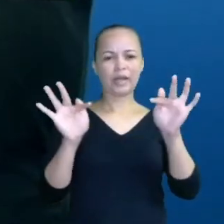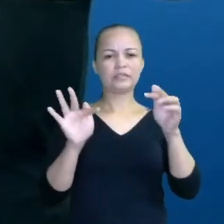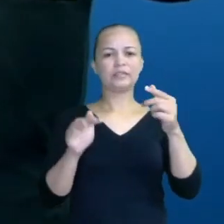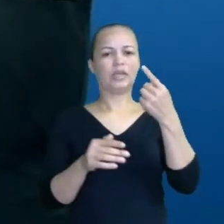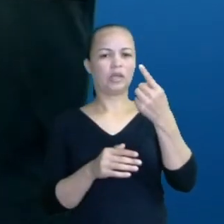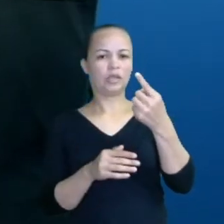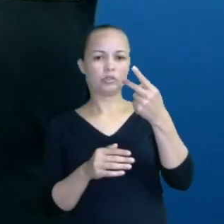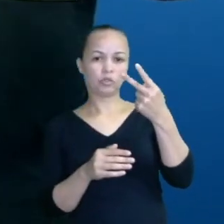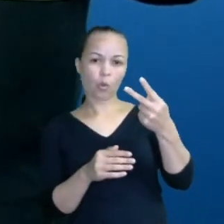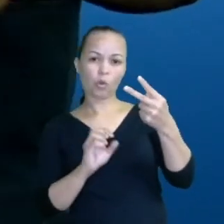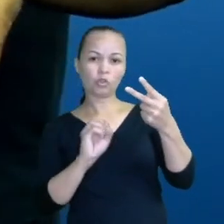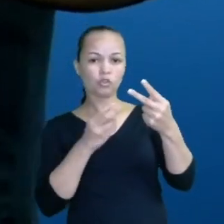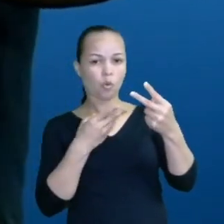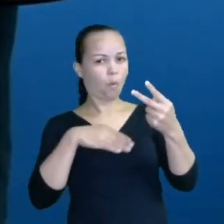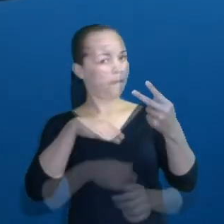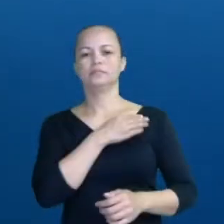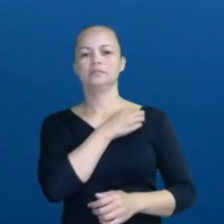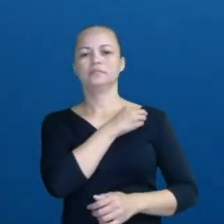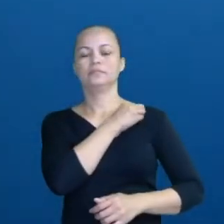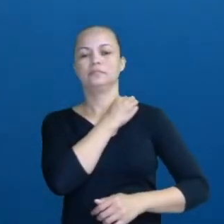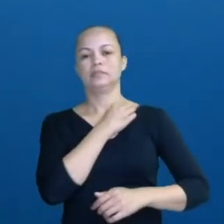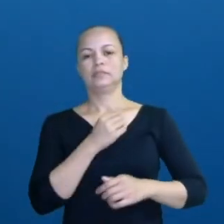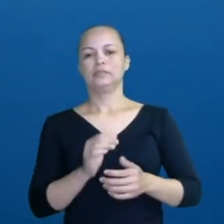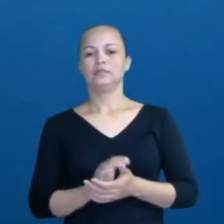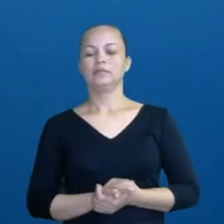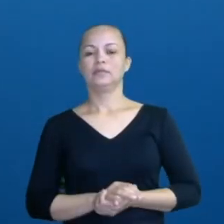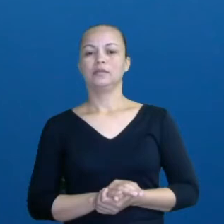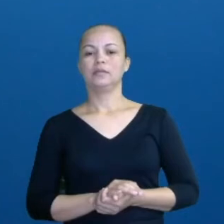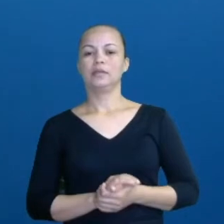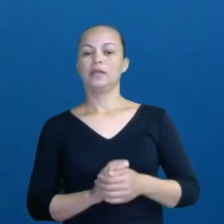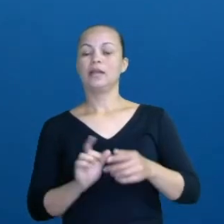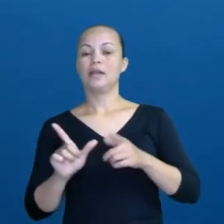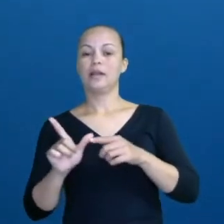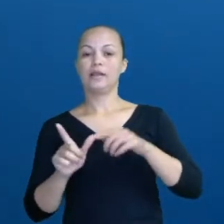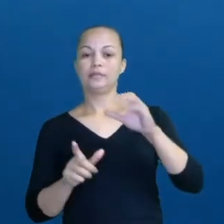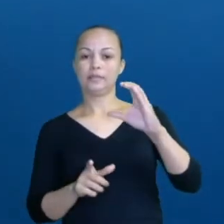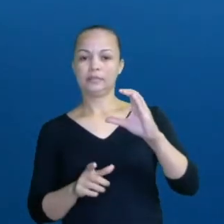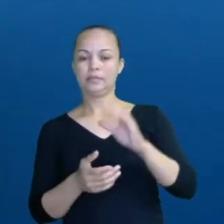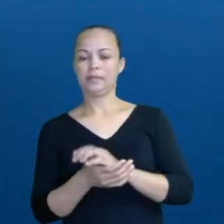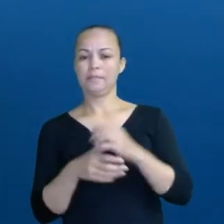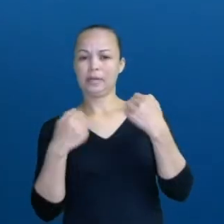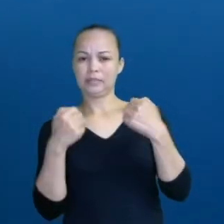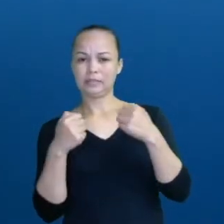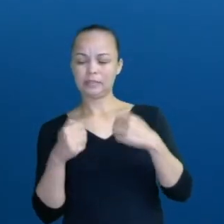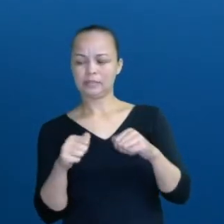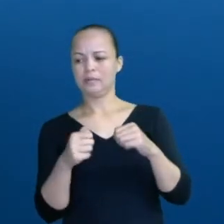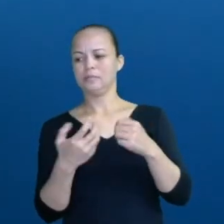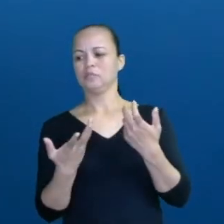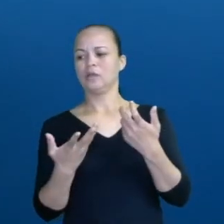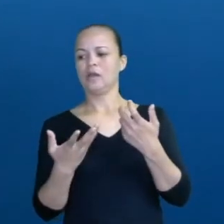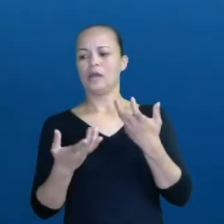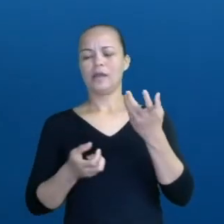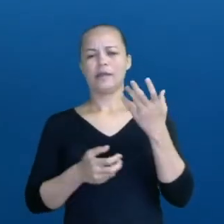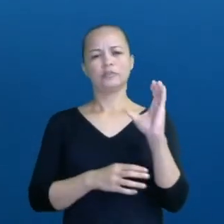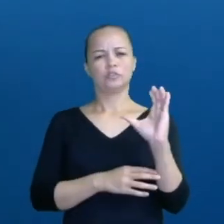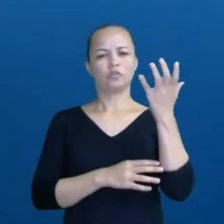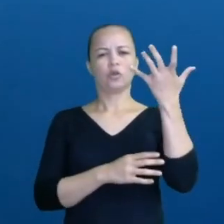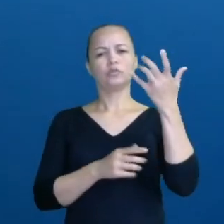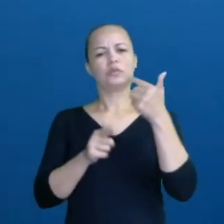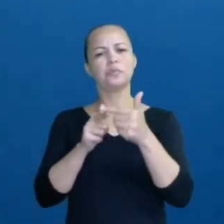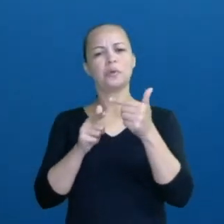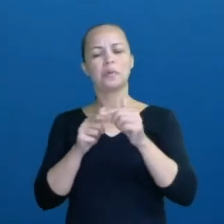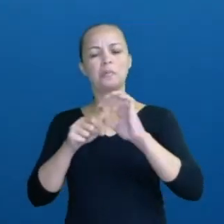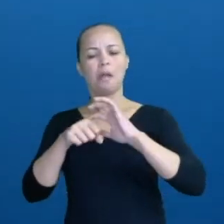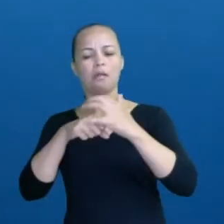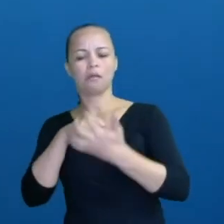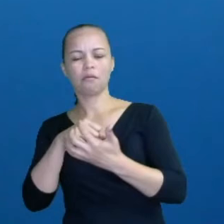sujeito é um sujeito composto. Letra C. Precisamos buscar soluções para o coronavírus.